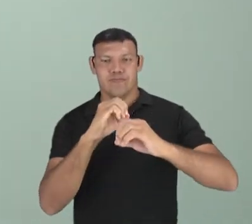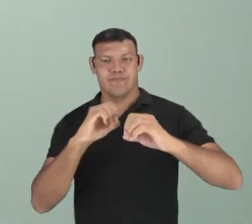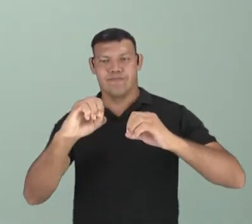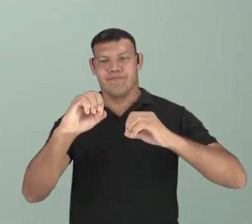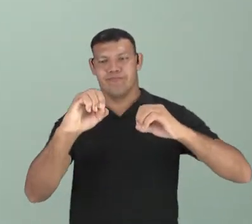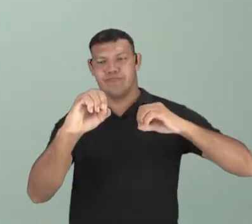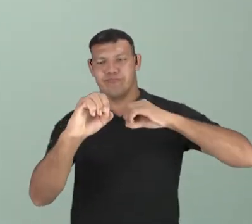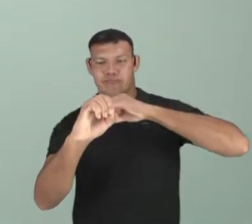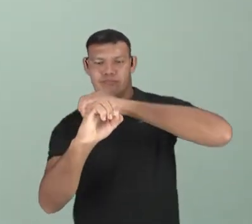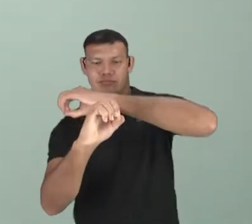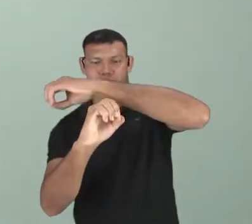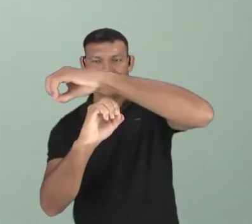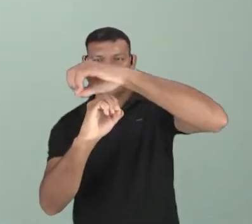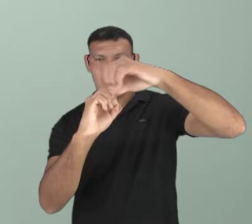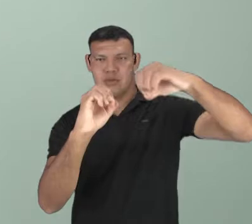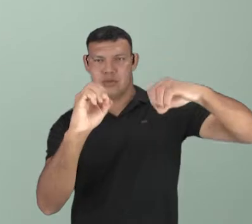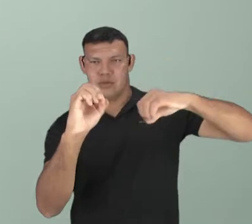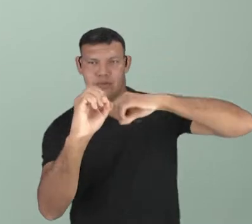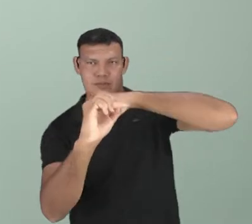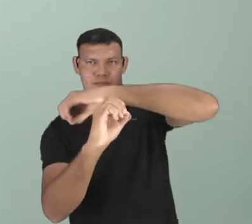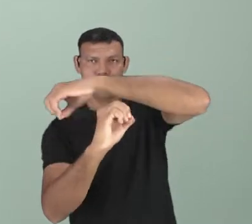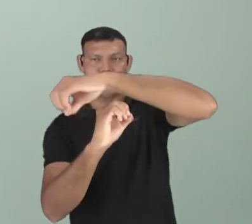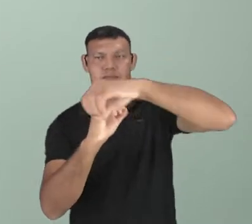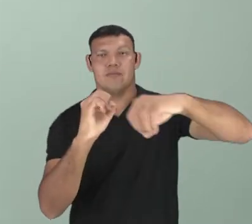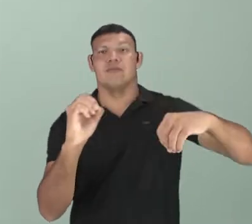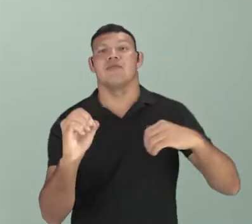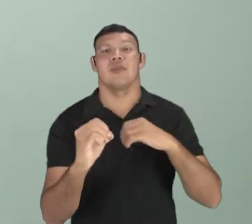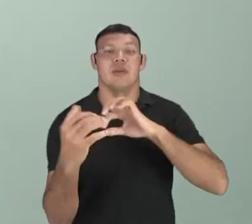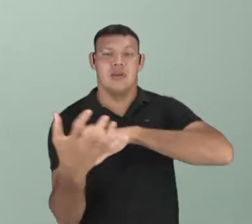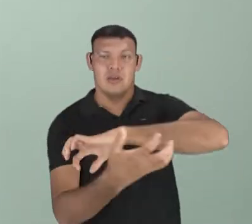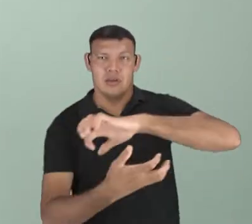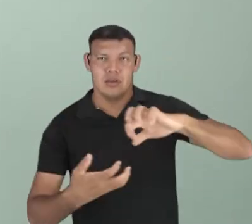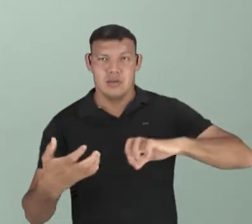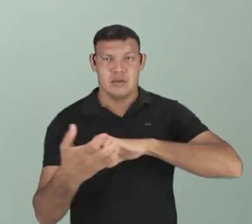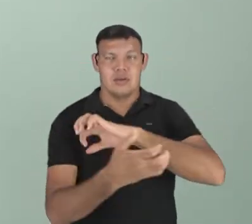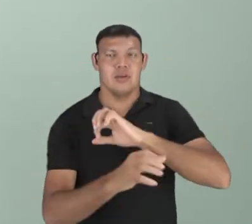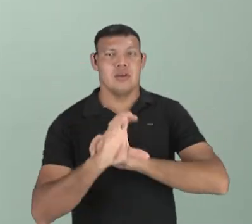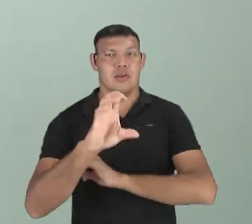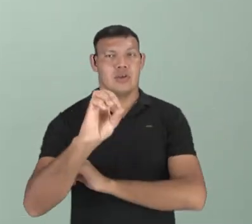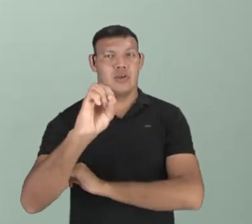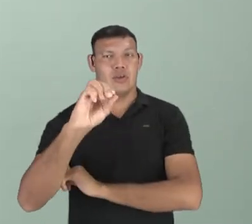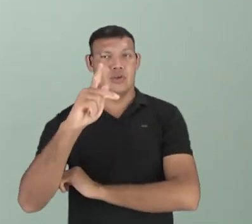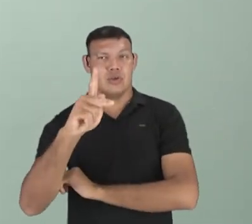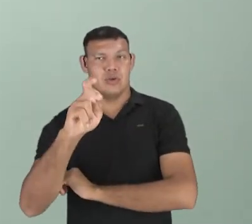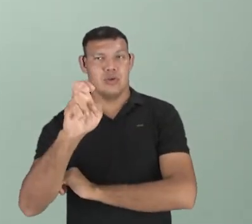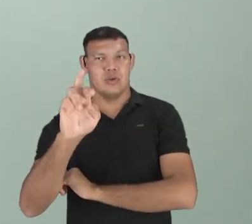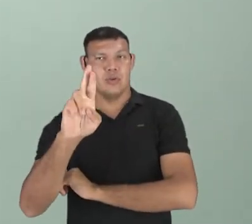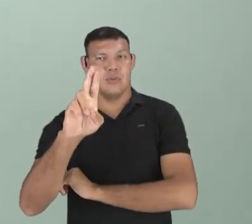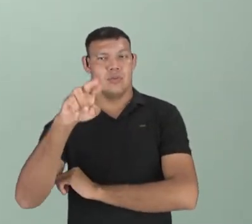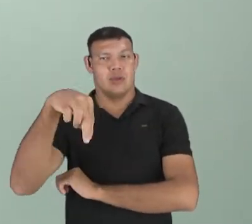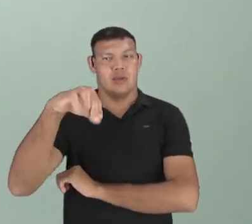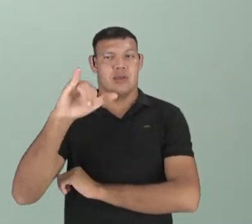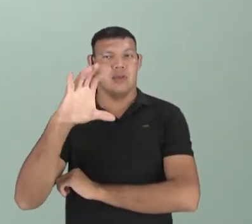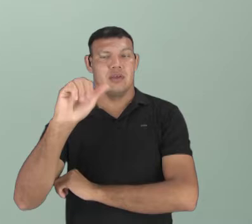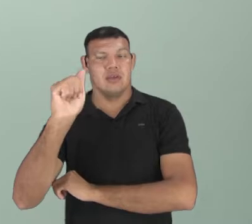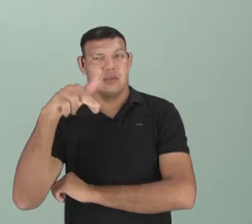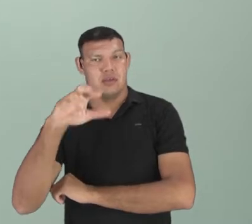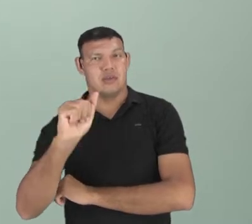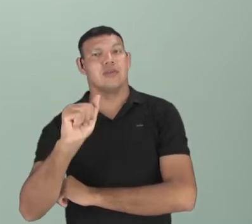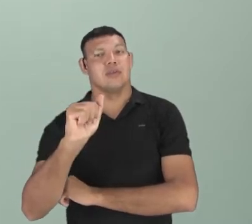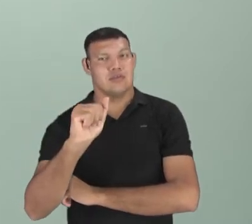Terra era o centro do universo. Com a Revolução Copernicana, a ciência moderna mostrou que é o contrário,